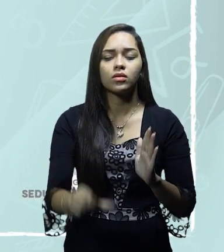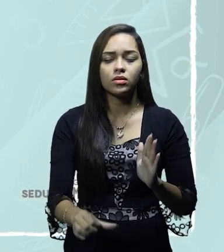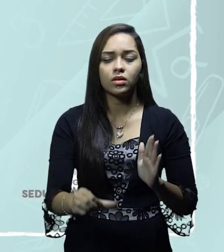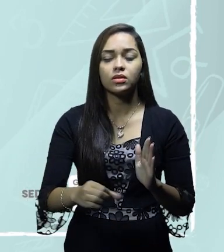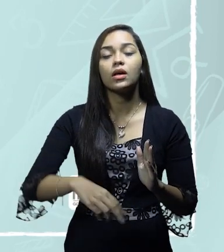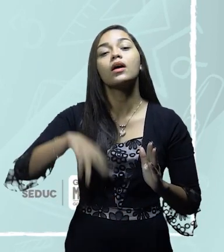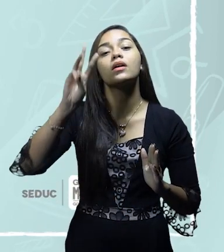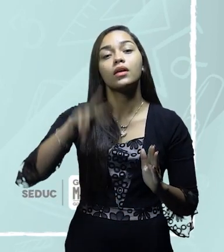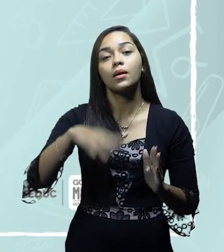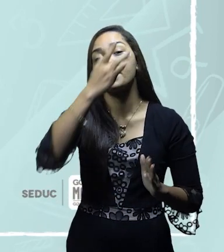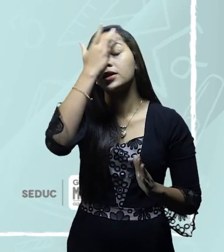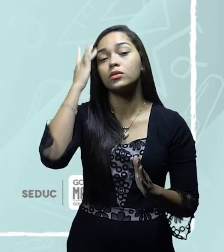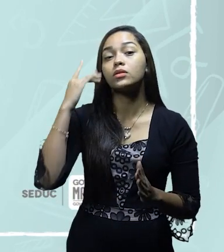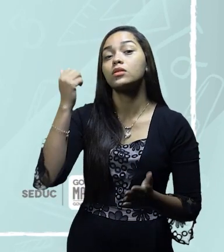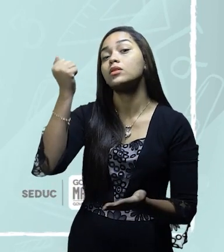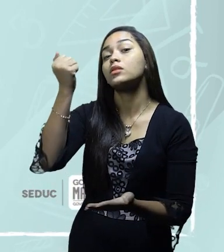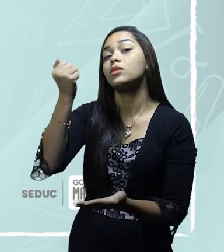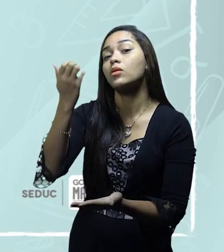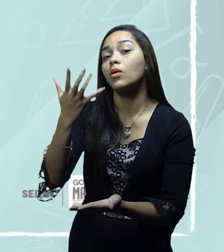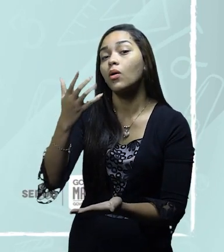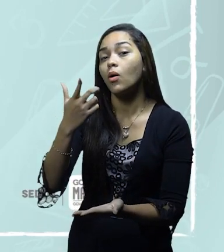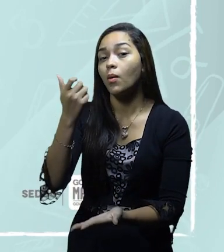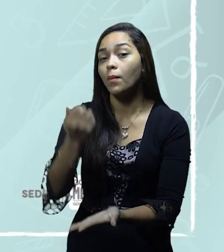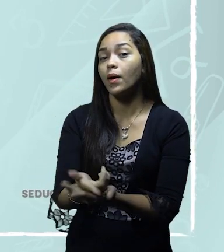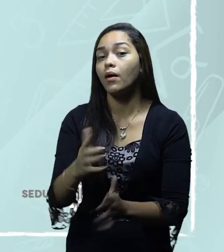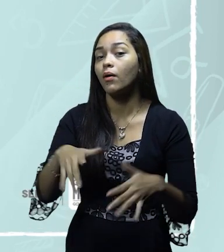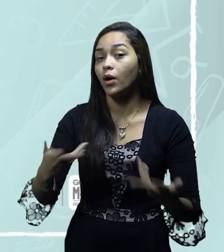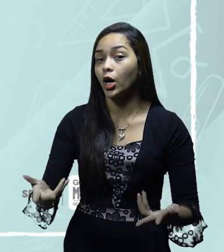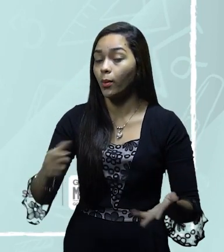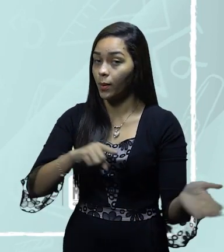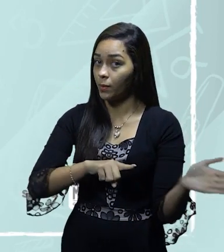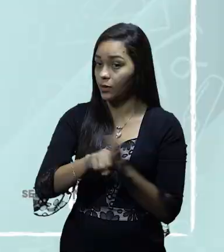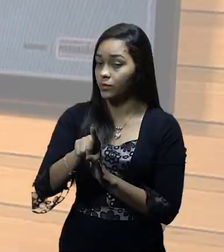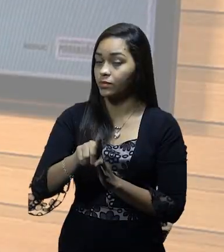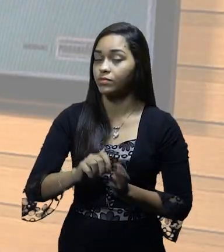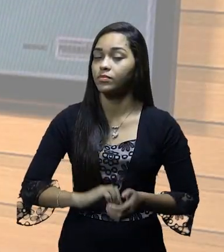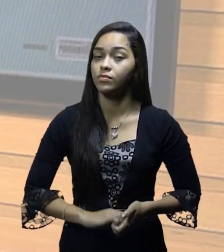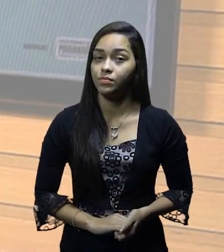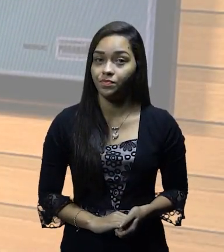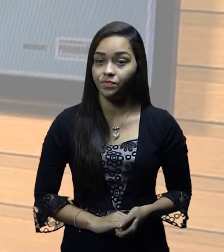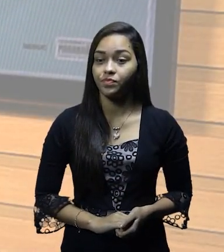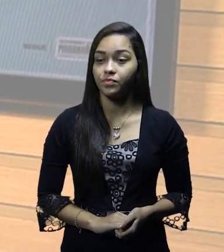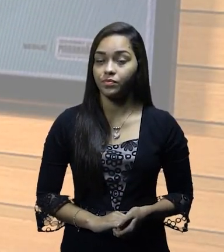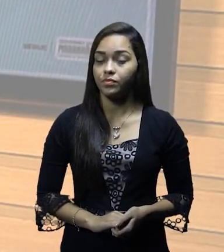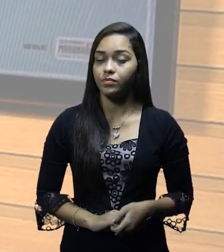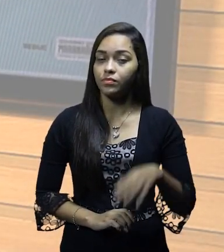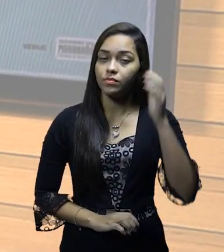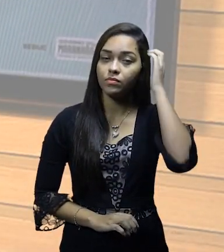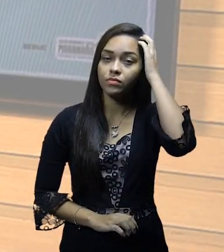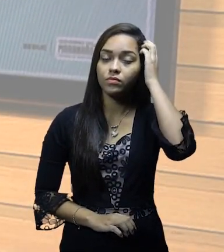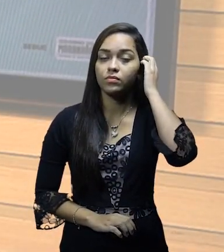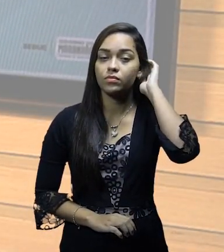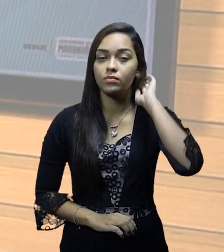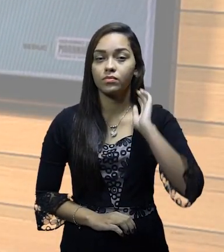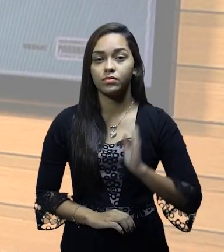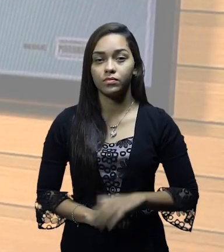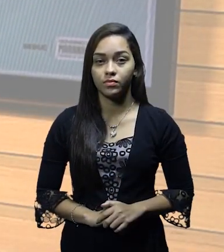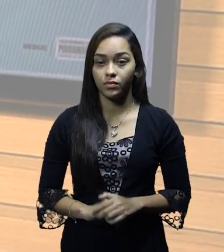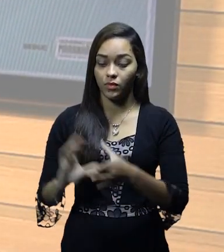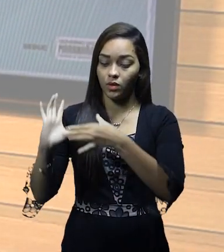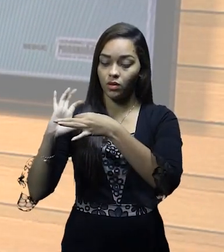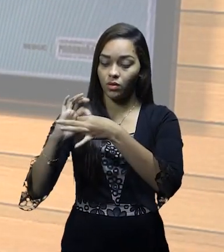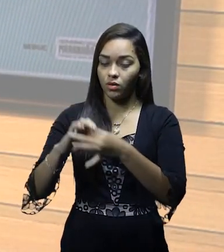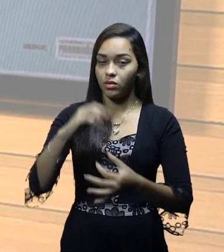Portugal no século XVI e quem era o público consumidor? Pergunta, né? Então,